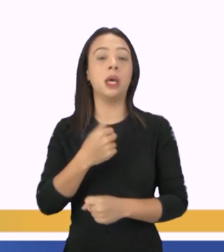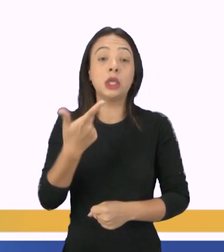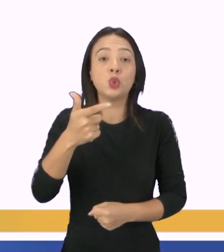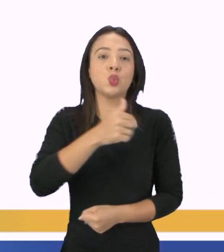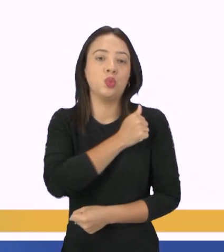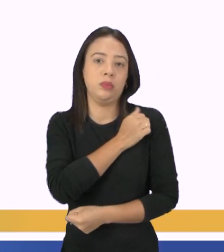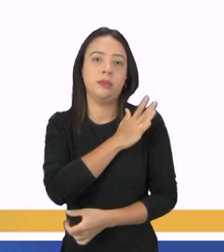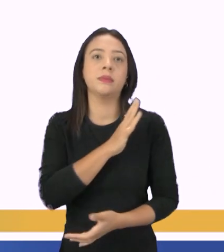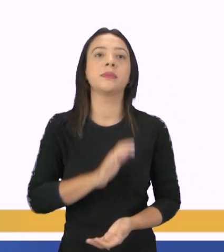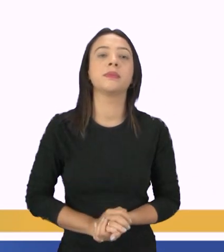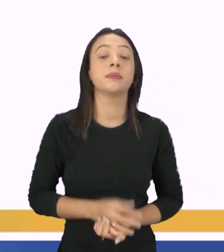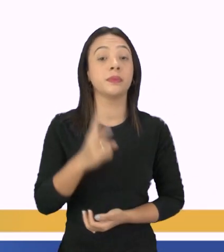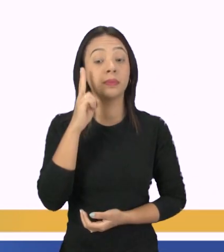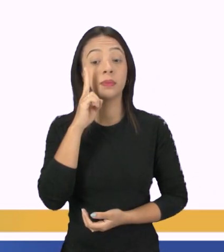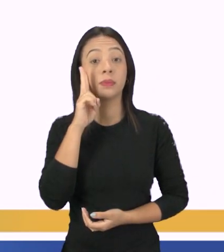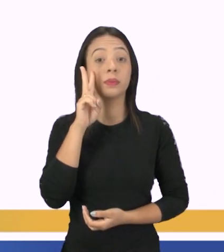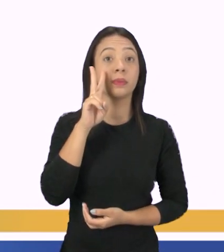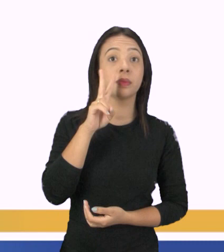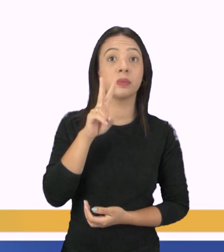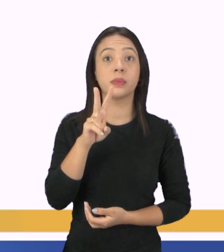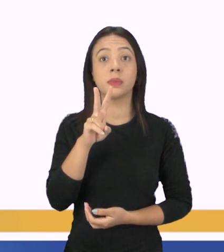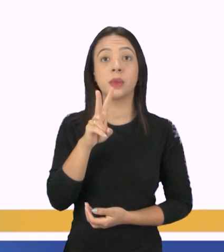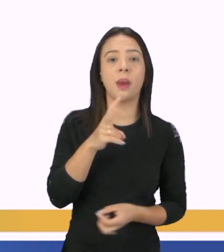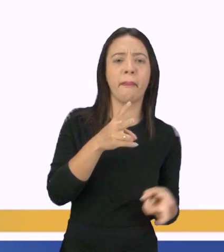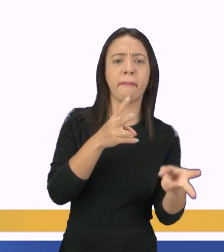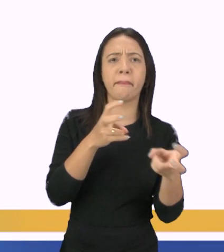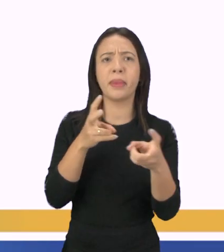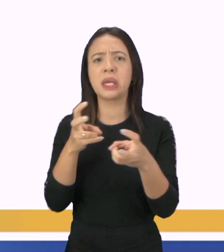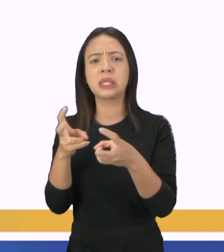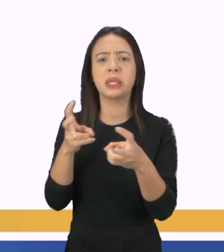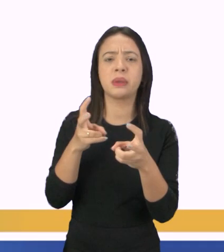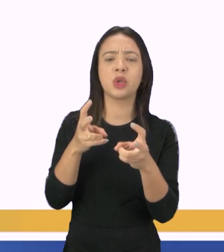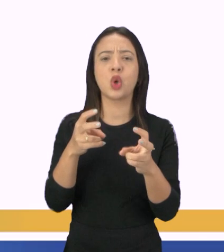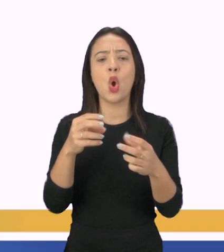texto com algumas pistas e tentar identificar esses conectivos.